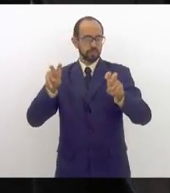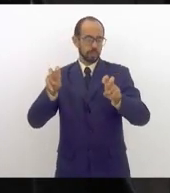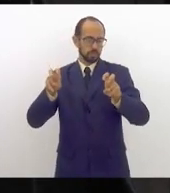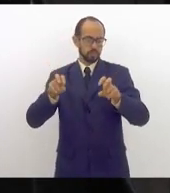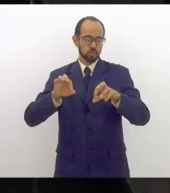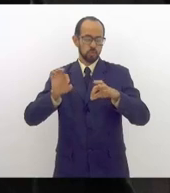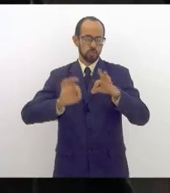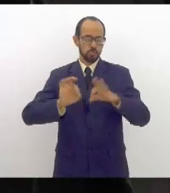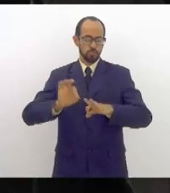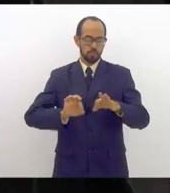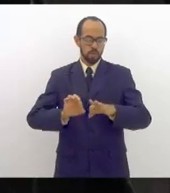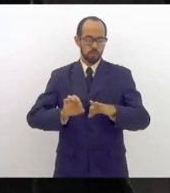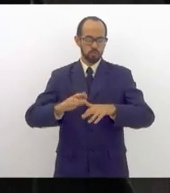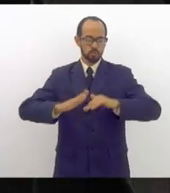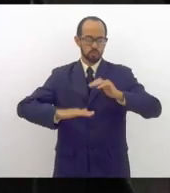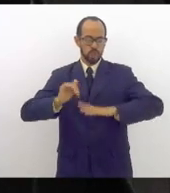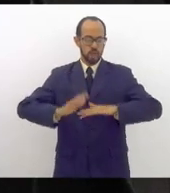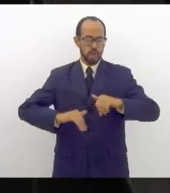e salários,